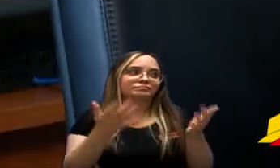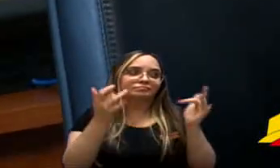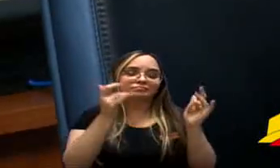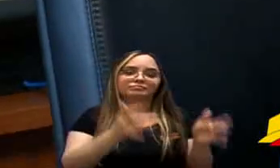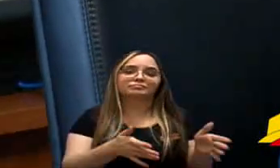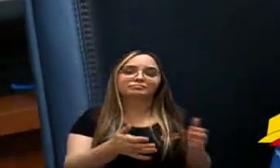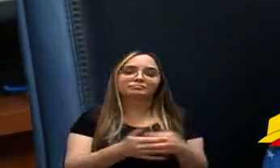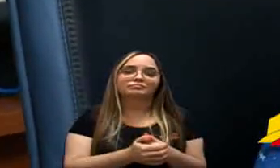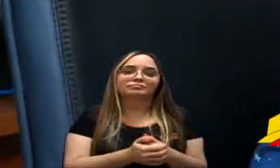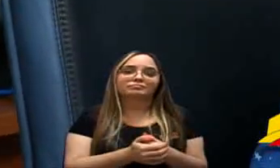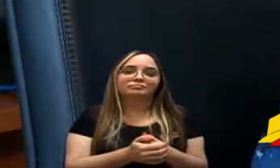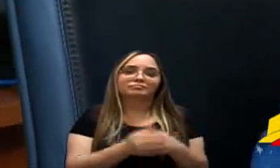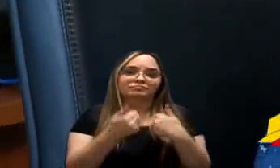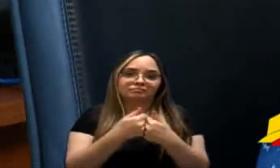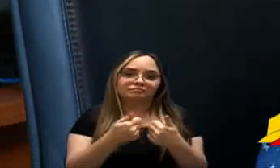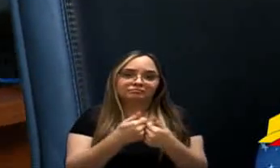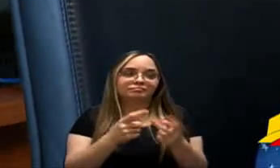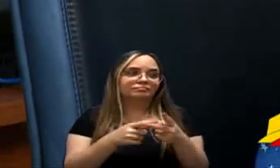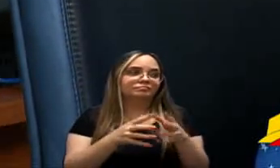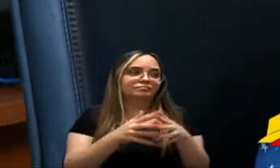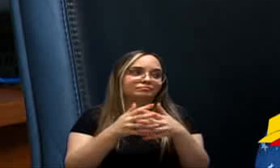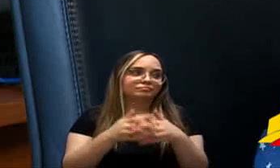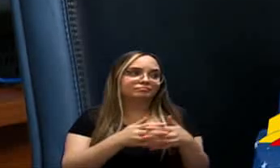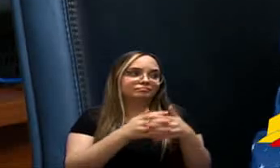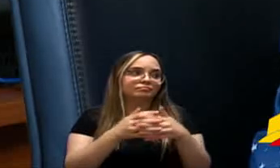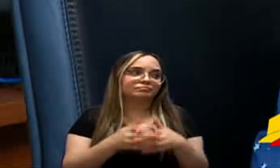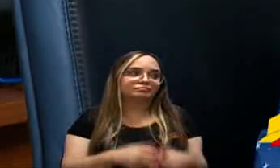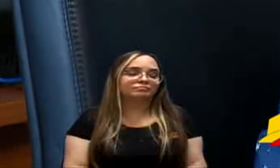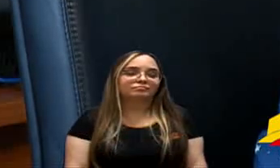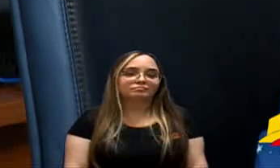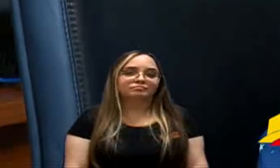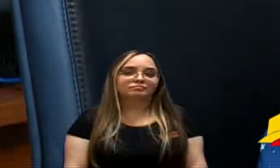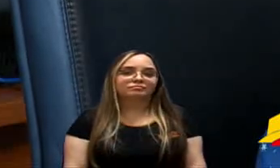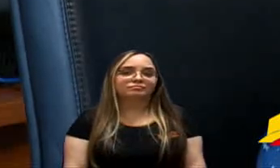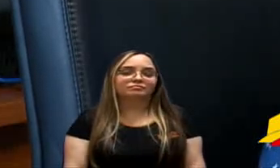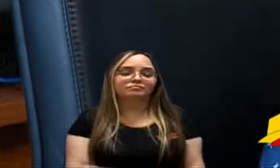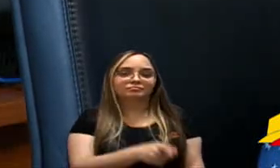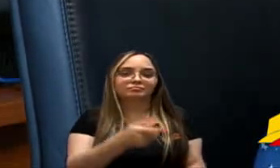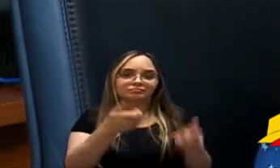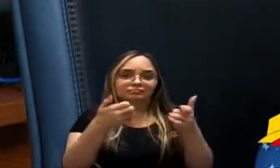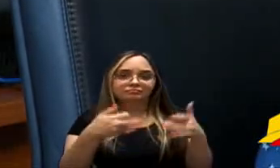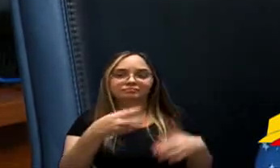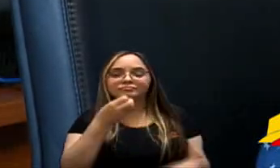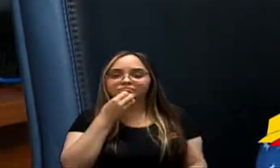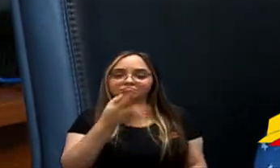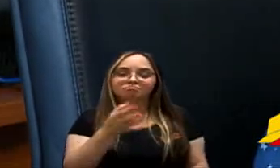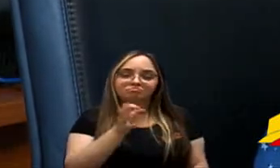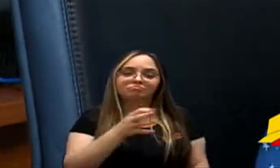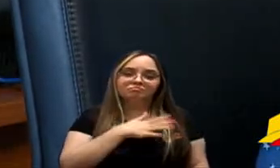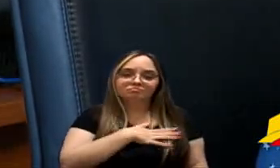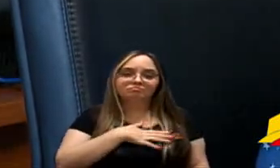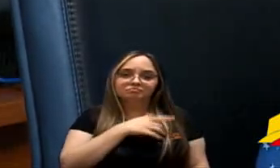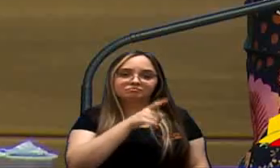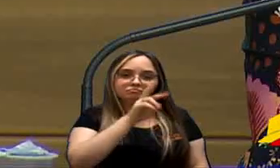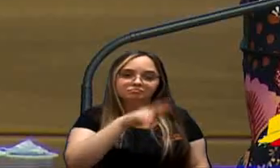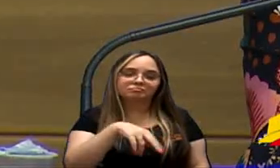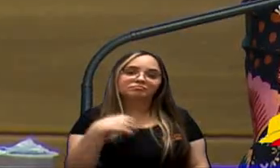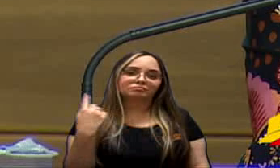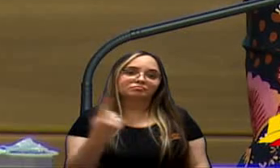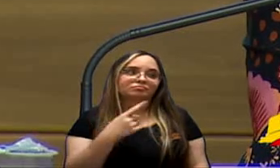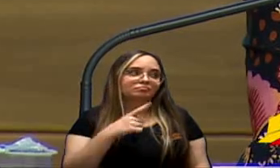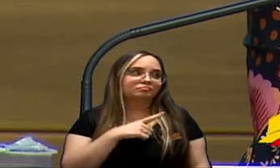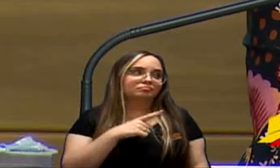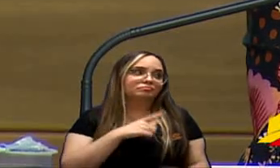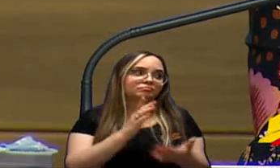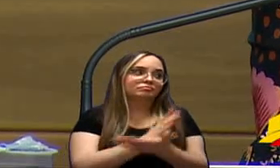abandonado. O governo um ônibus tem... e um caminhão nós tínhamos, secretário. Eu acho que a colocação é muito pertinente, vocês têm razão. Nós temos